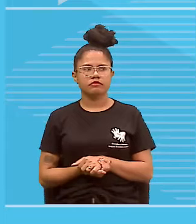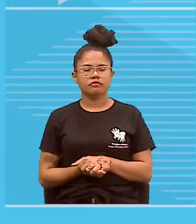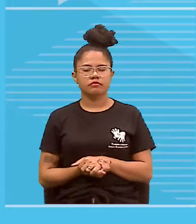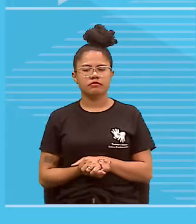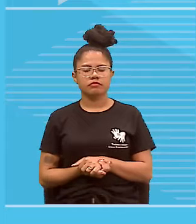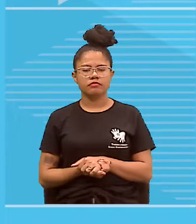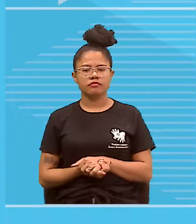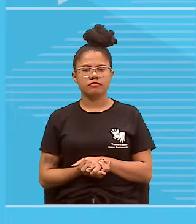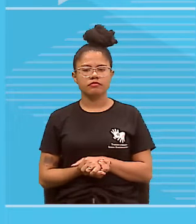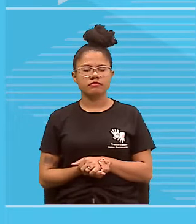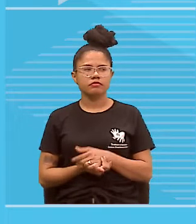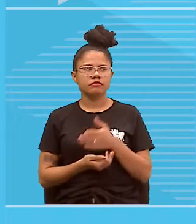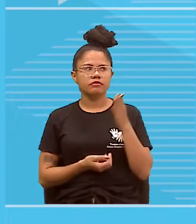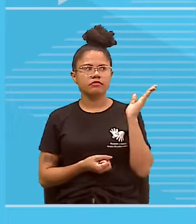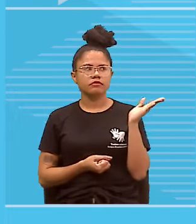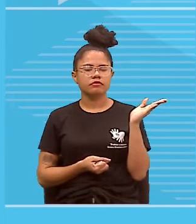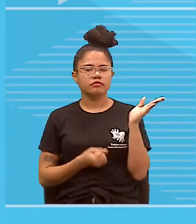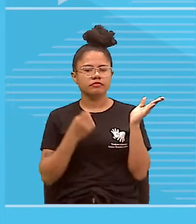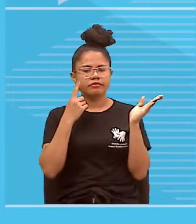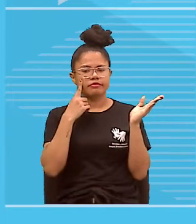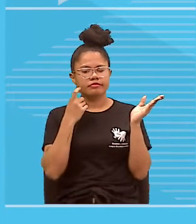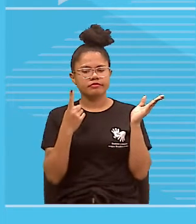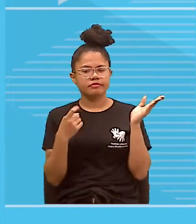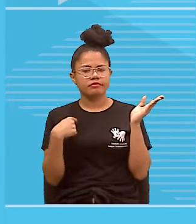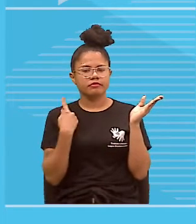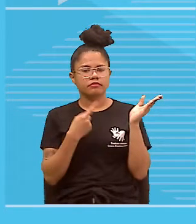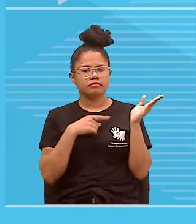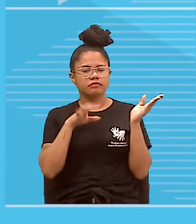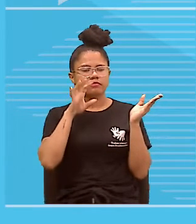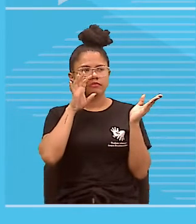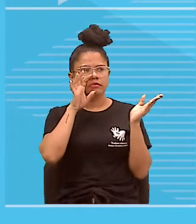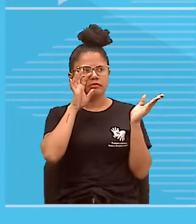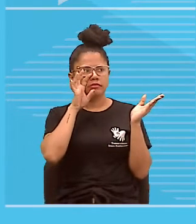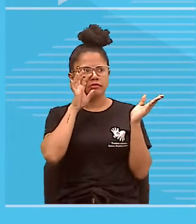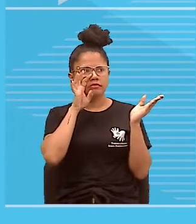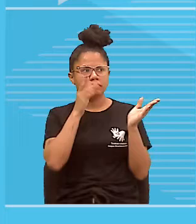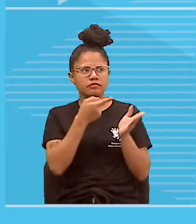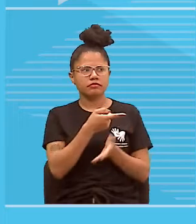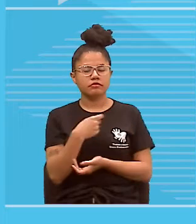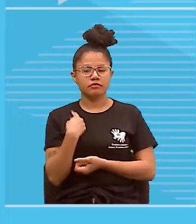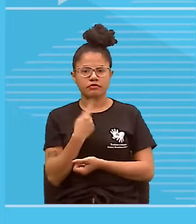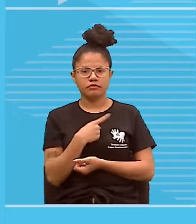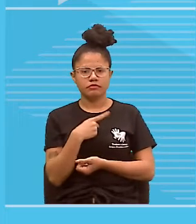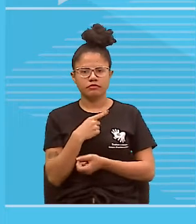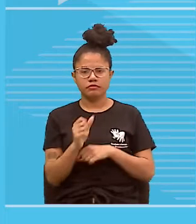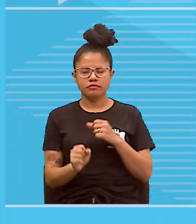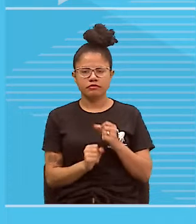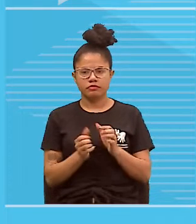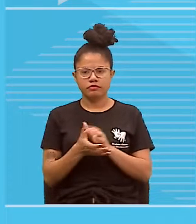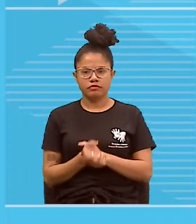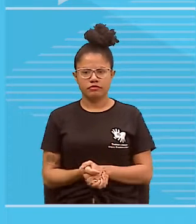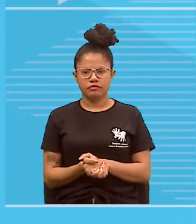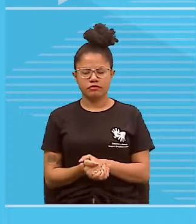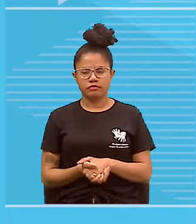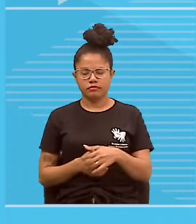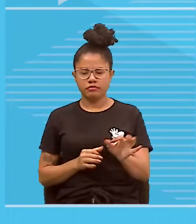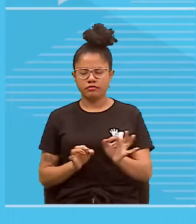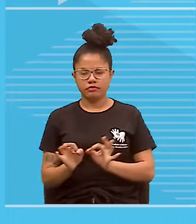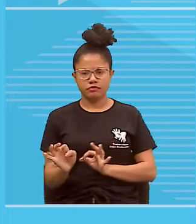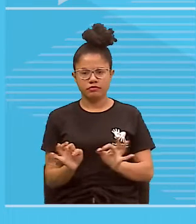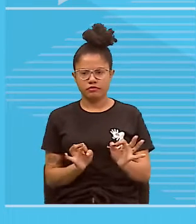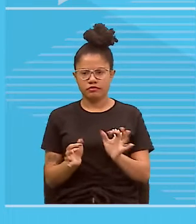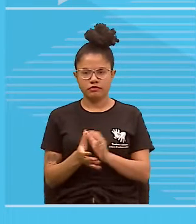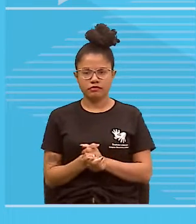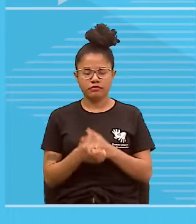então olha só como interessante a gente observar nós temos a parte que nós fazemos parte da ordem dos